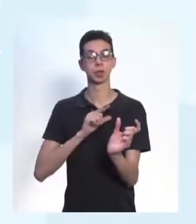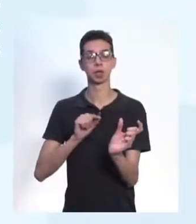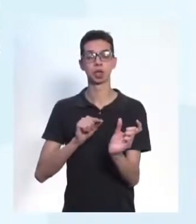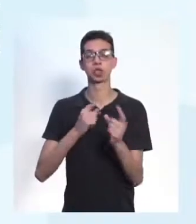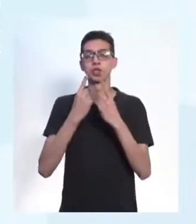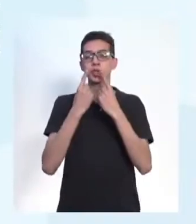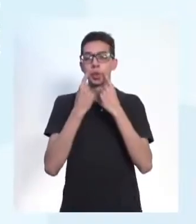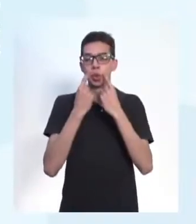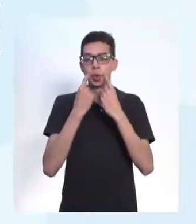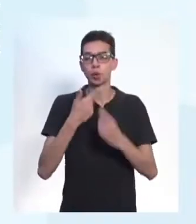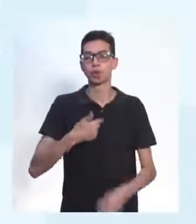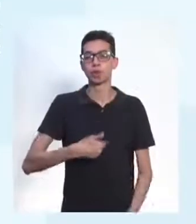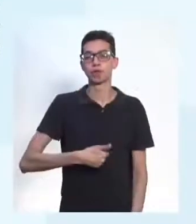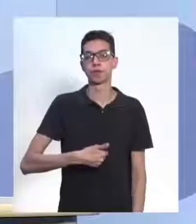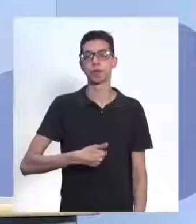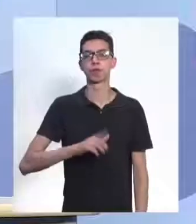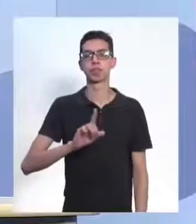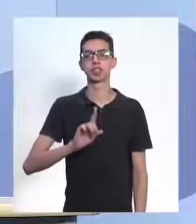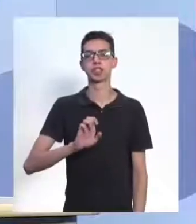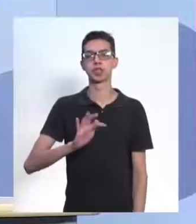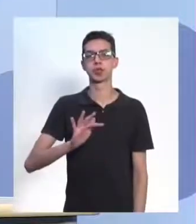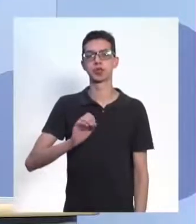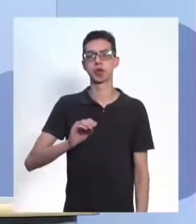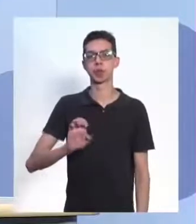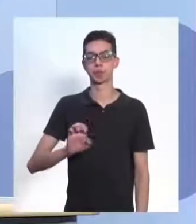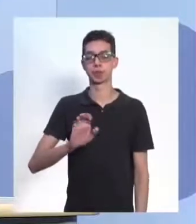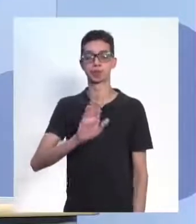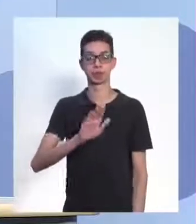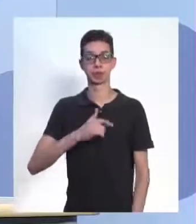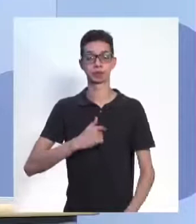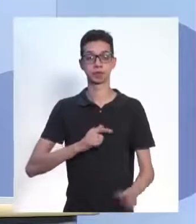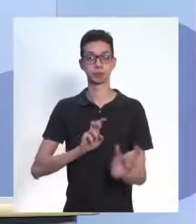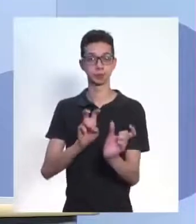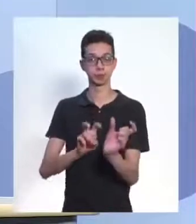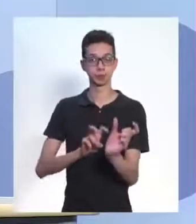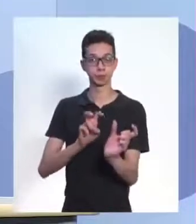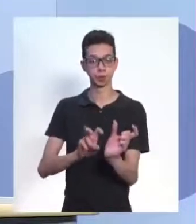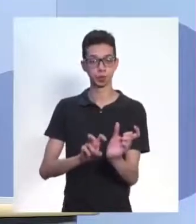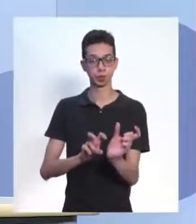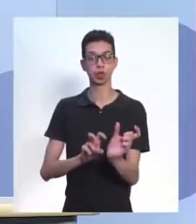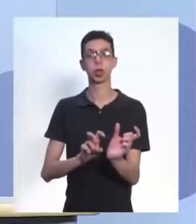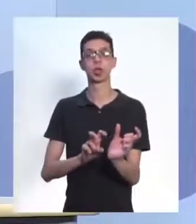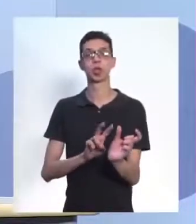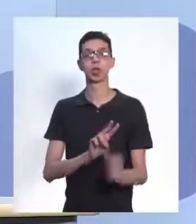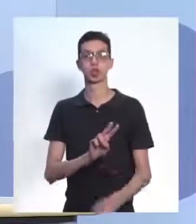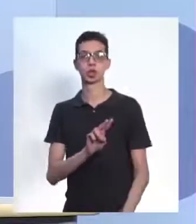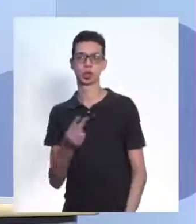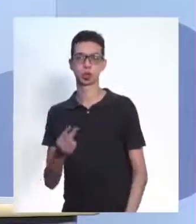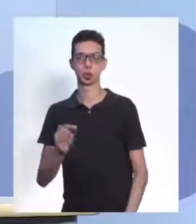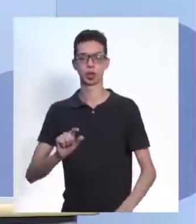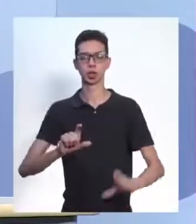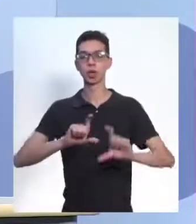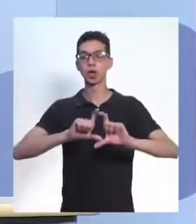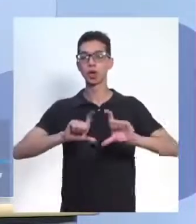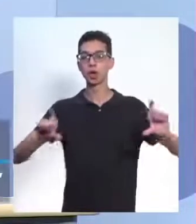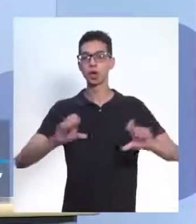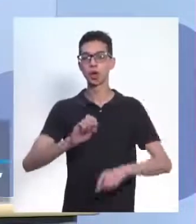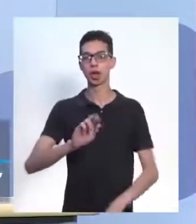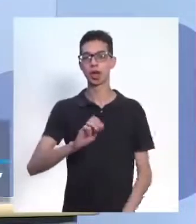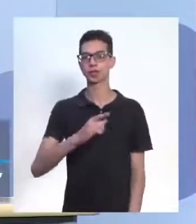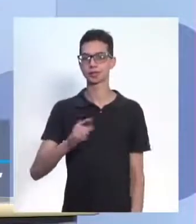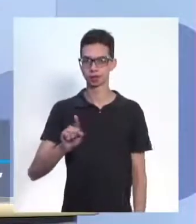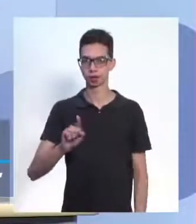aí, se eu trocar esse de fome, que é um adjunto adverbial, por uma oração que tem esse valor de adjunto adverbial,